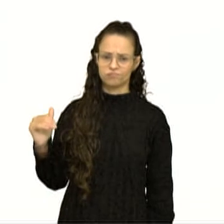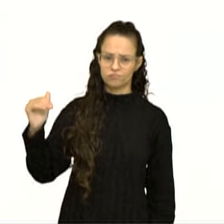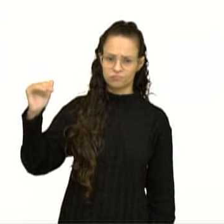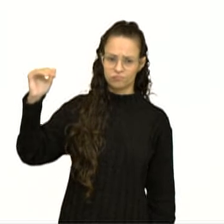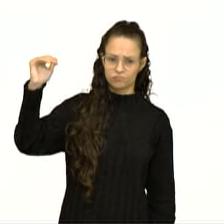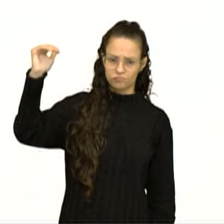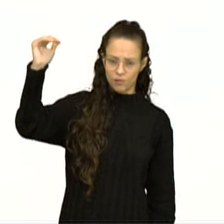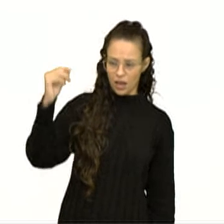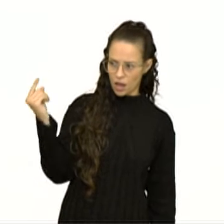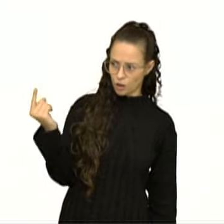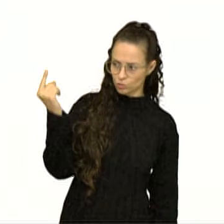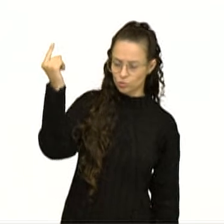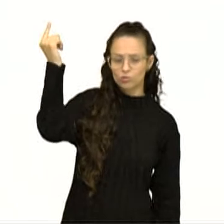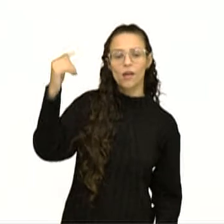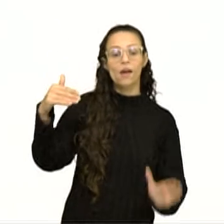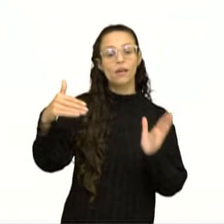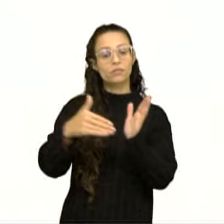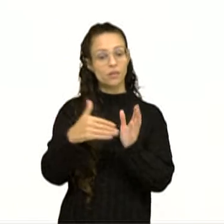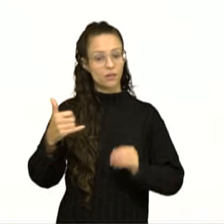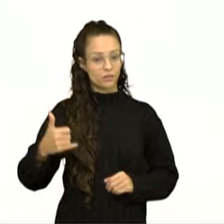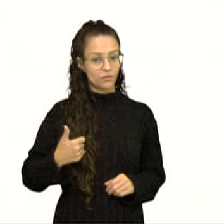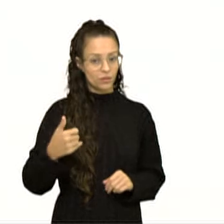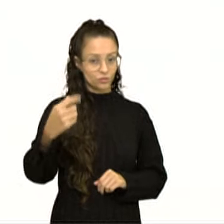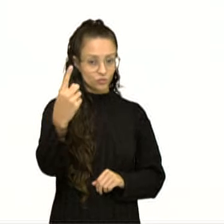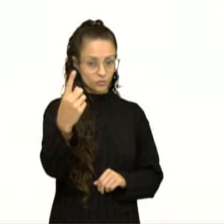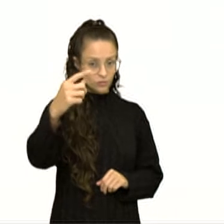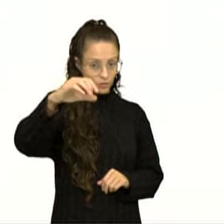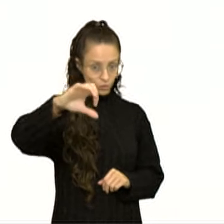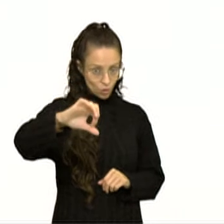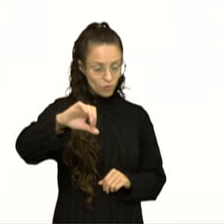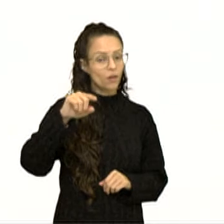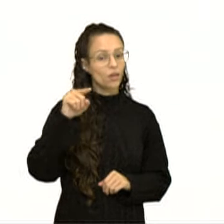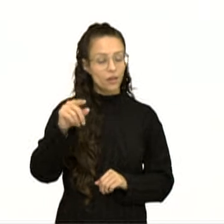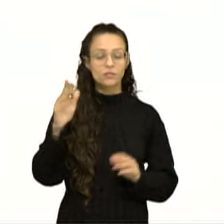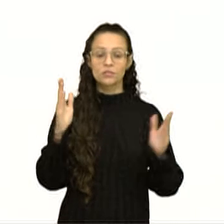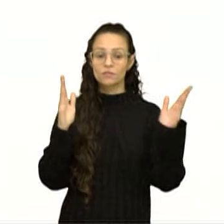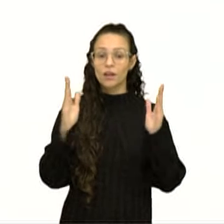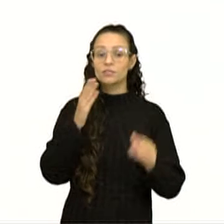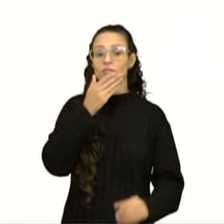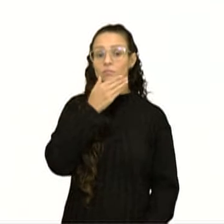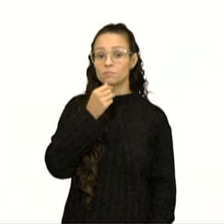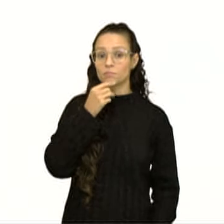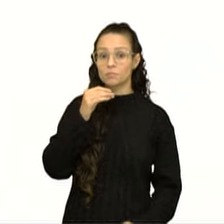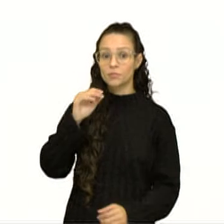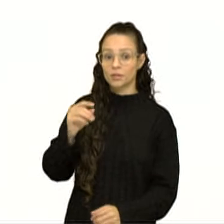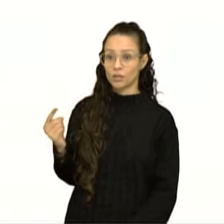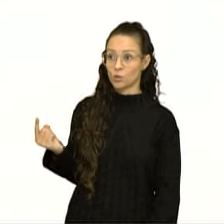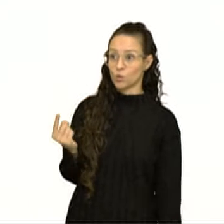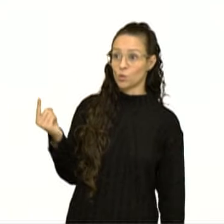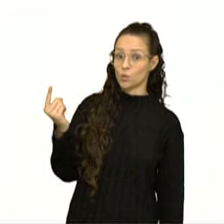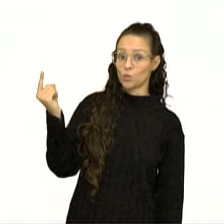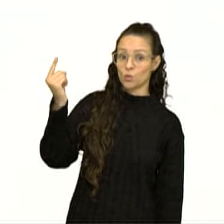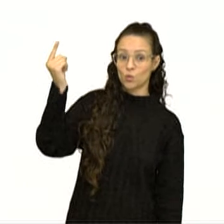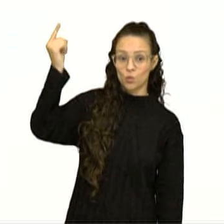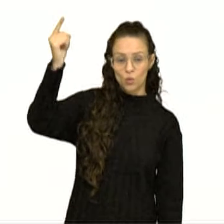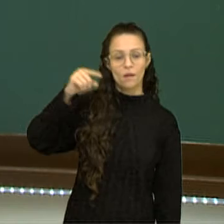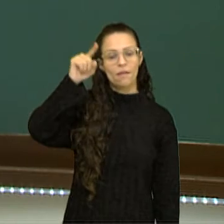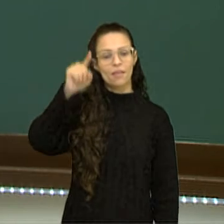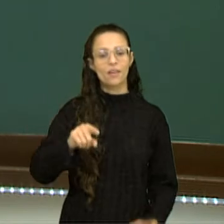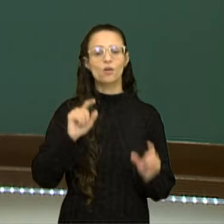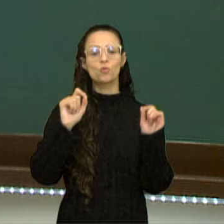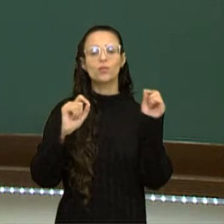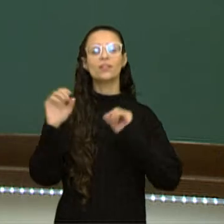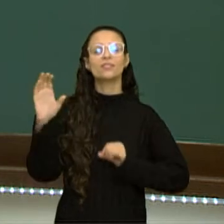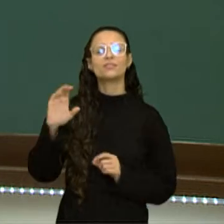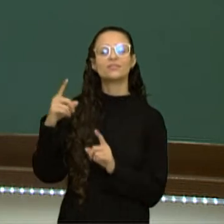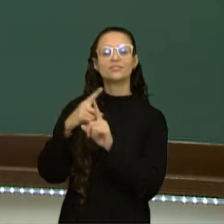de altura costuma ir até os 19, tá? Essa é uma fase que o menino cresce, estica muito mesmo. Ela é até chamada pela